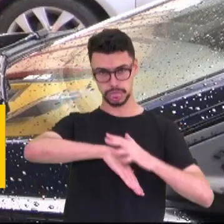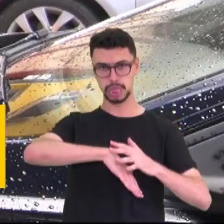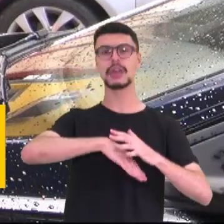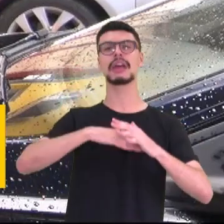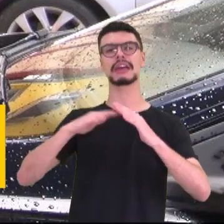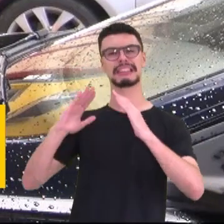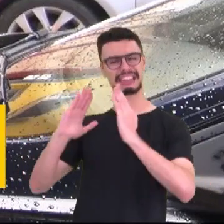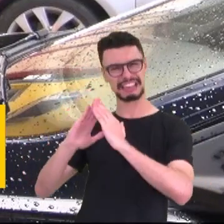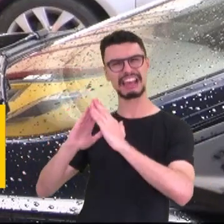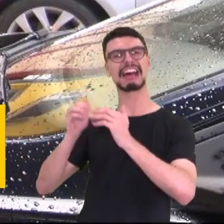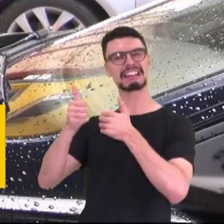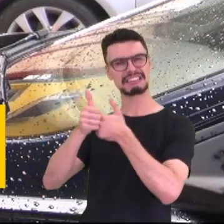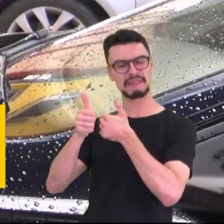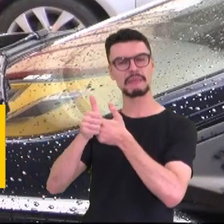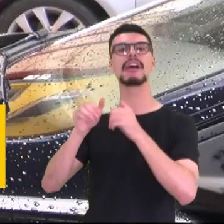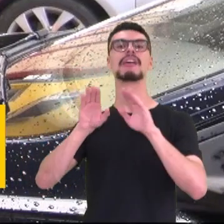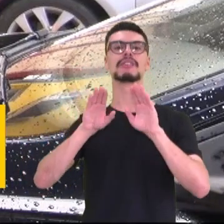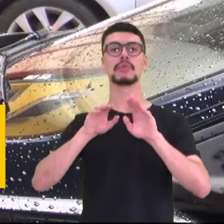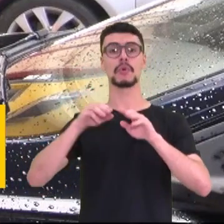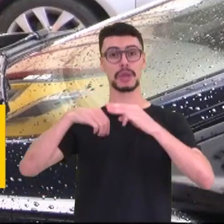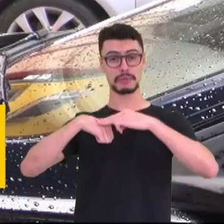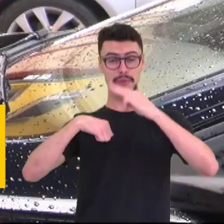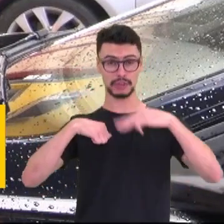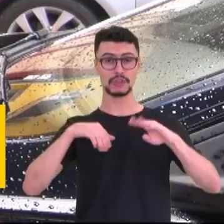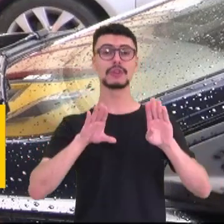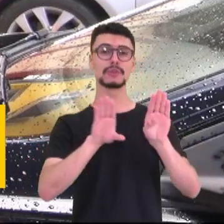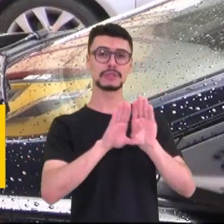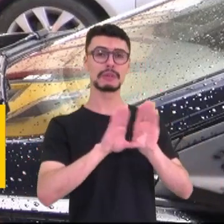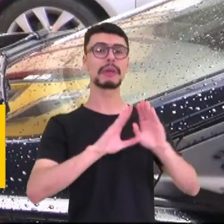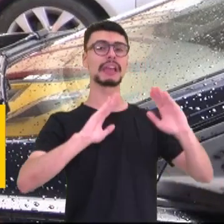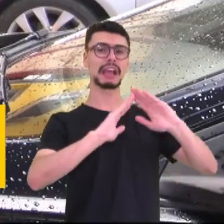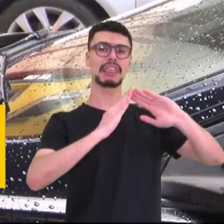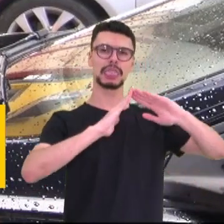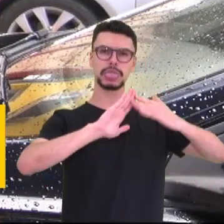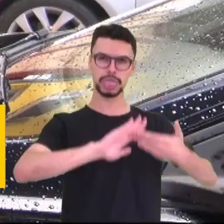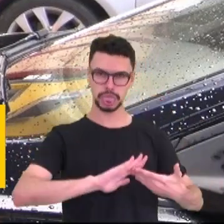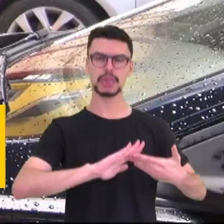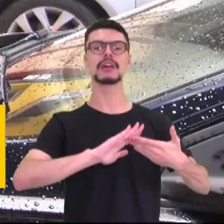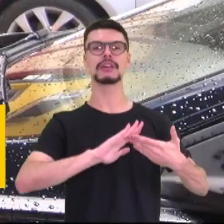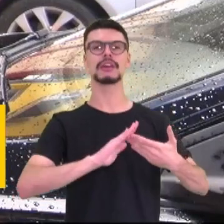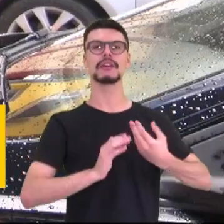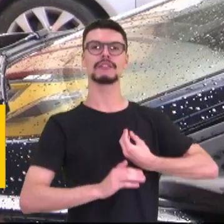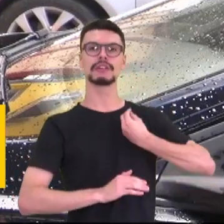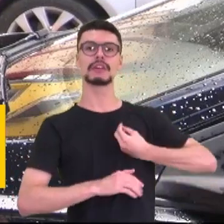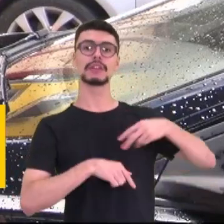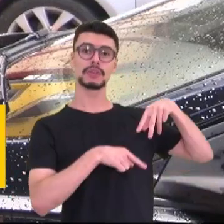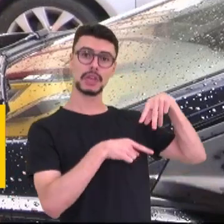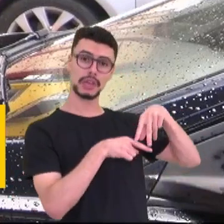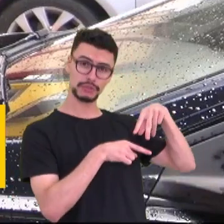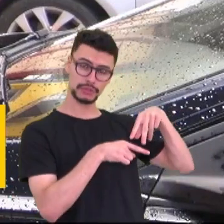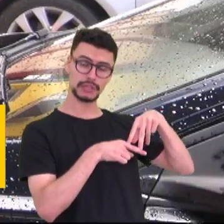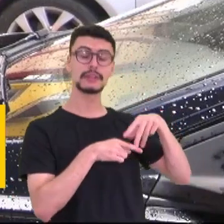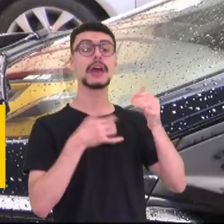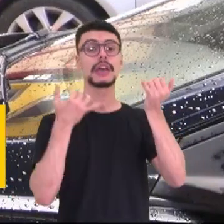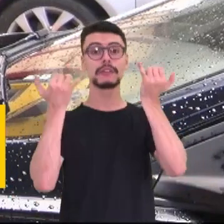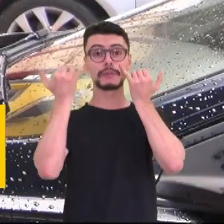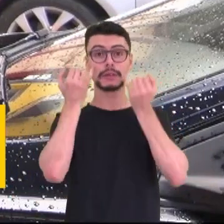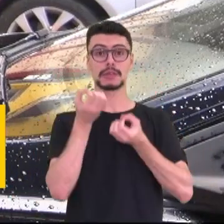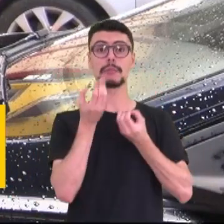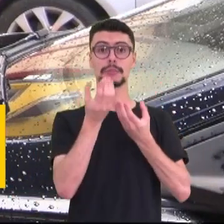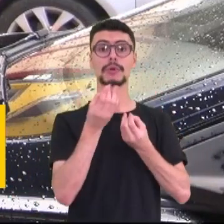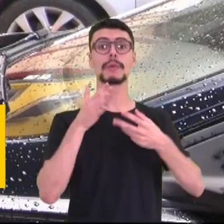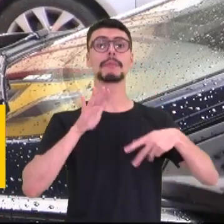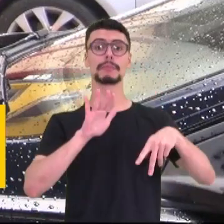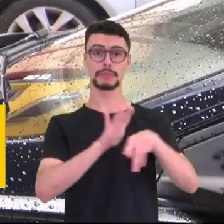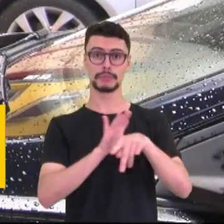em Matinhos e 1 desmoronamento estrutural de residência abandonada em Antonina. Esses foram os dados, então, do Corpo de Bombeiros. Ontem mesmo